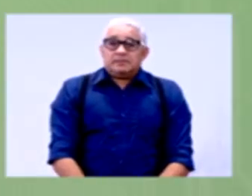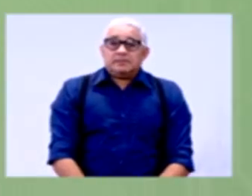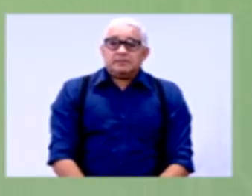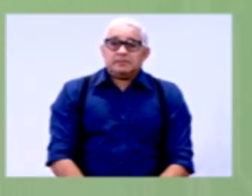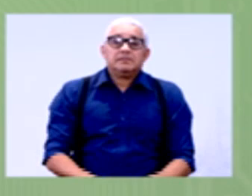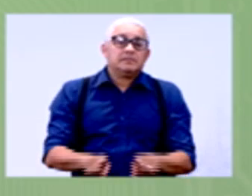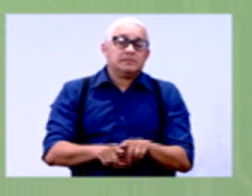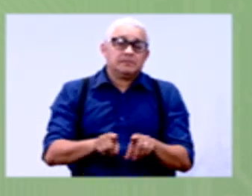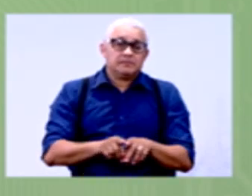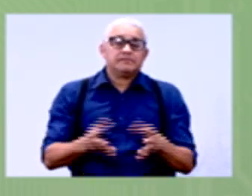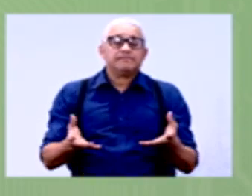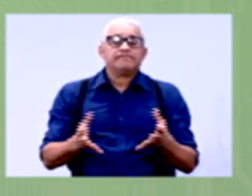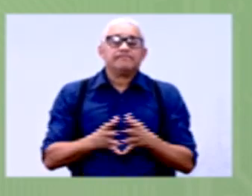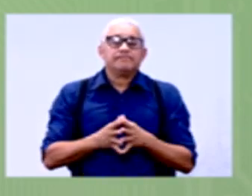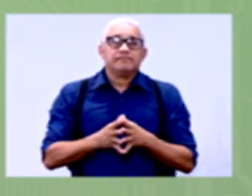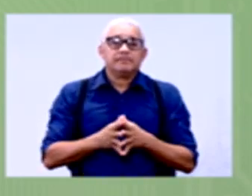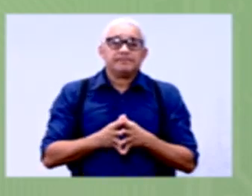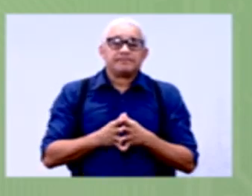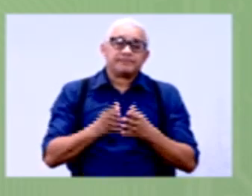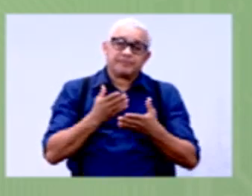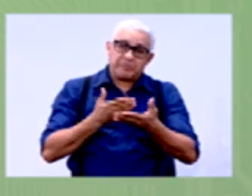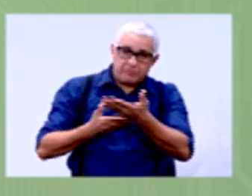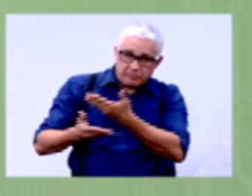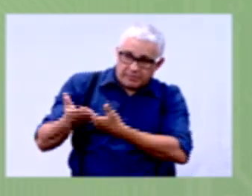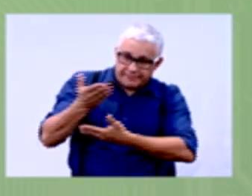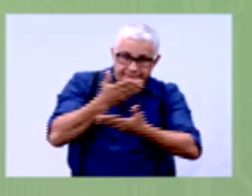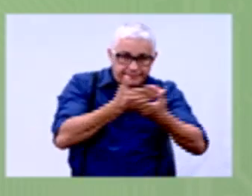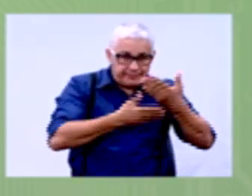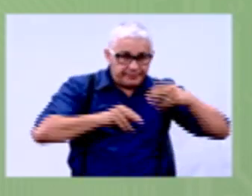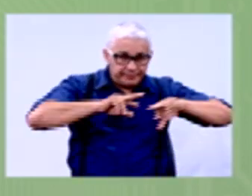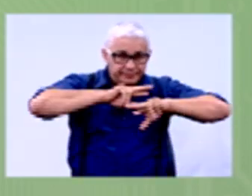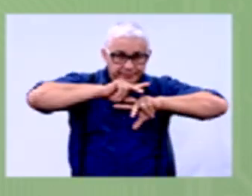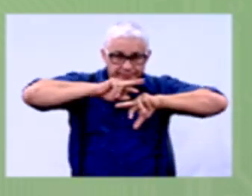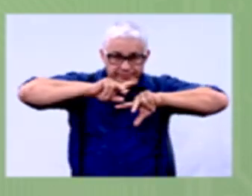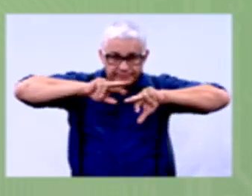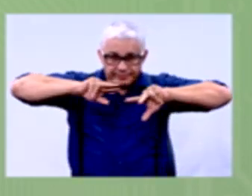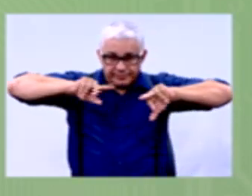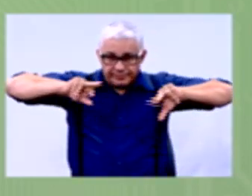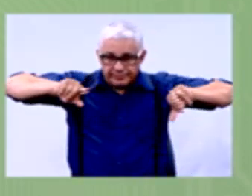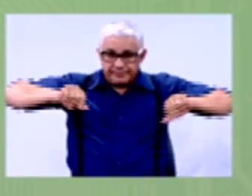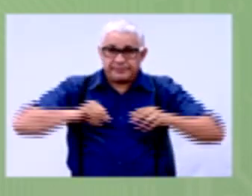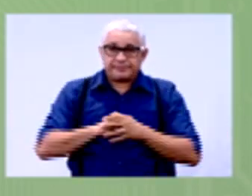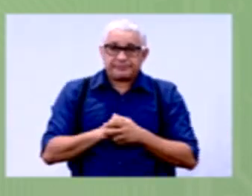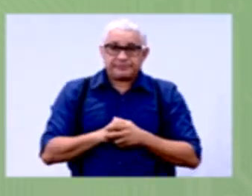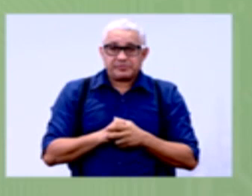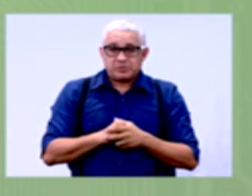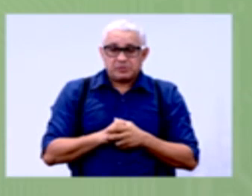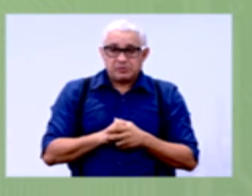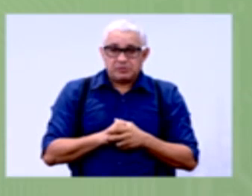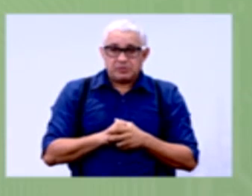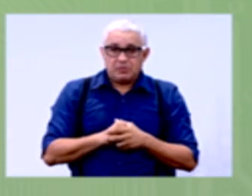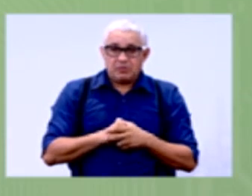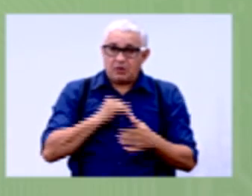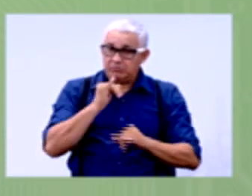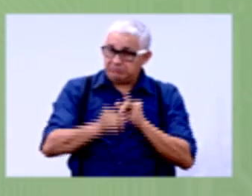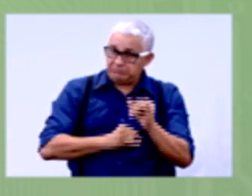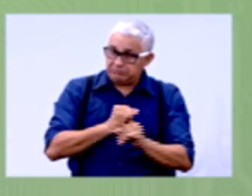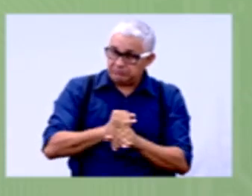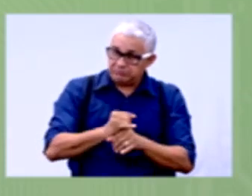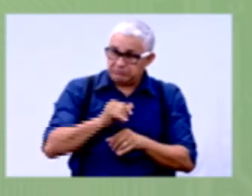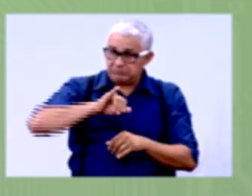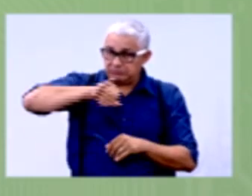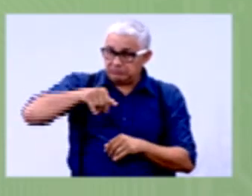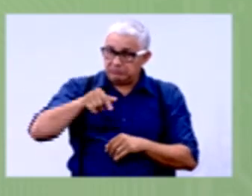Bom, a gente pode fazer a interação com os elementos de todas as nossas de toda a nossa página, né, por meio do